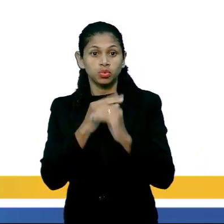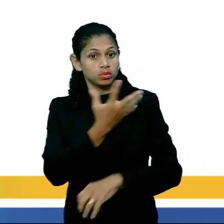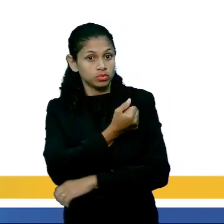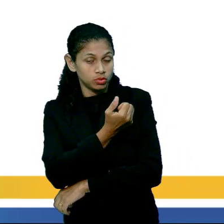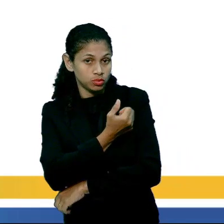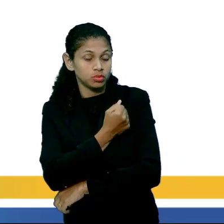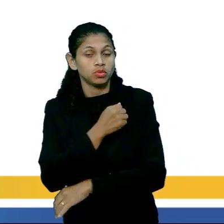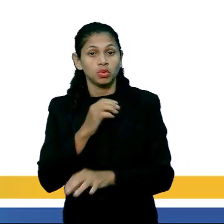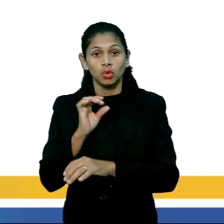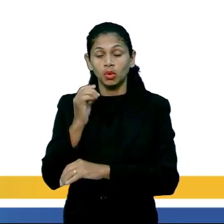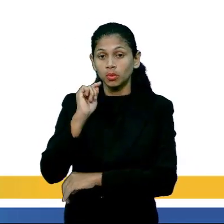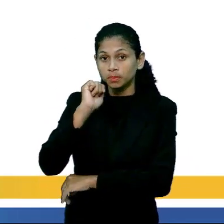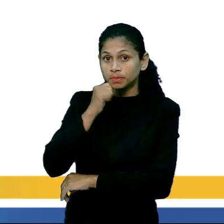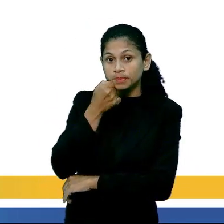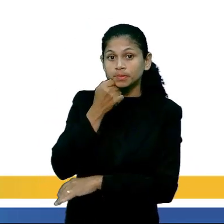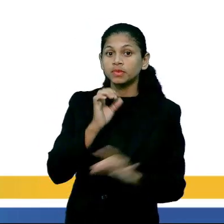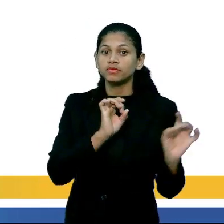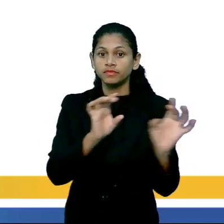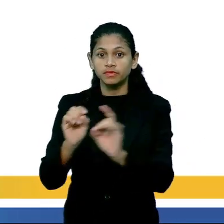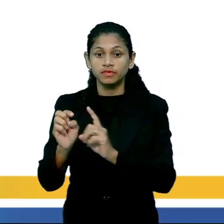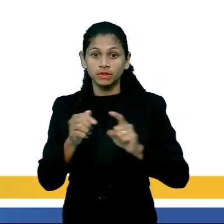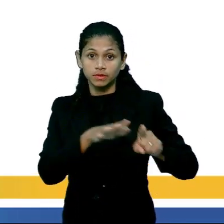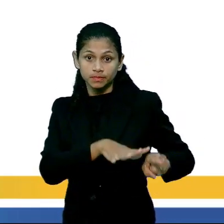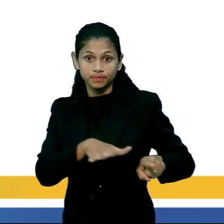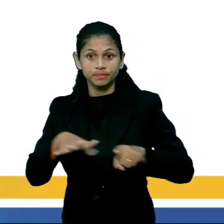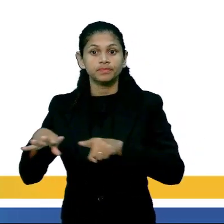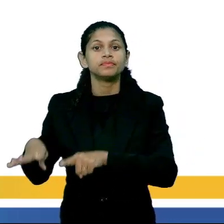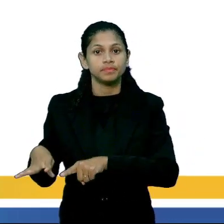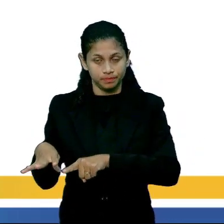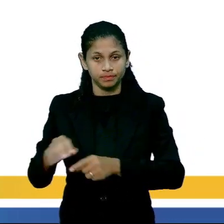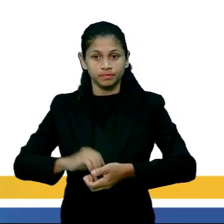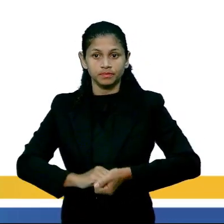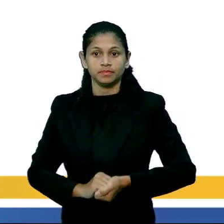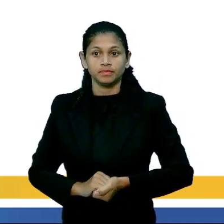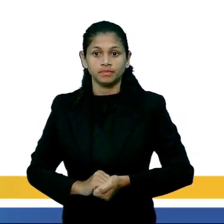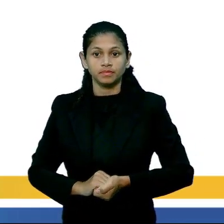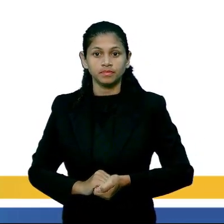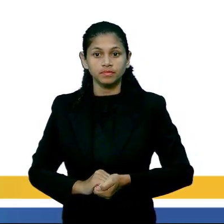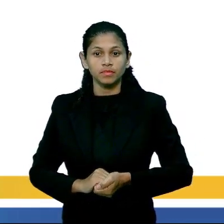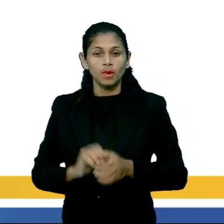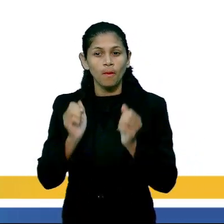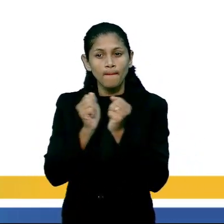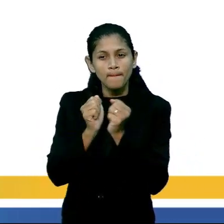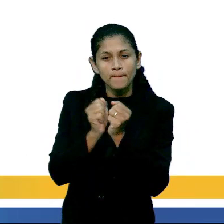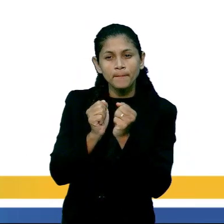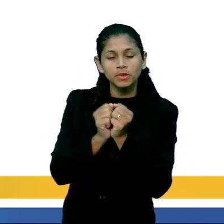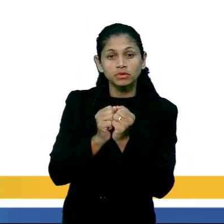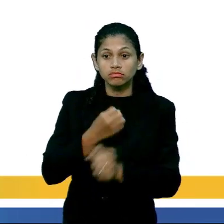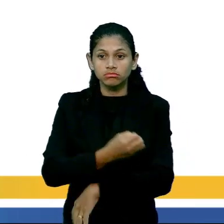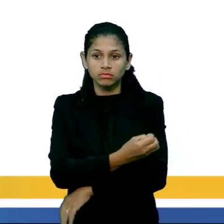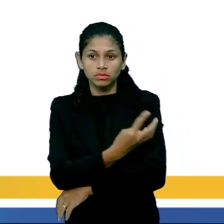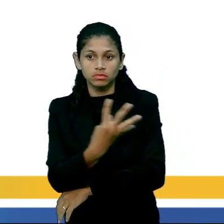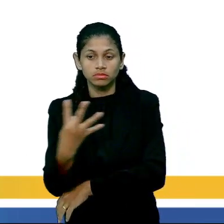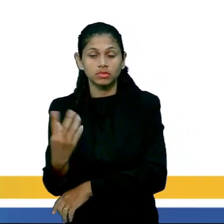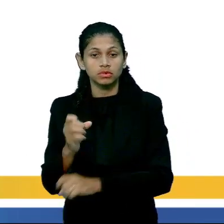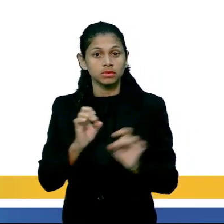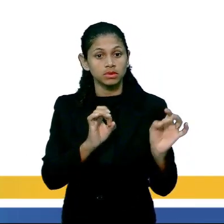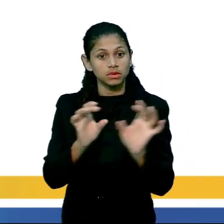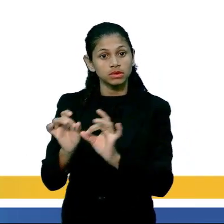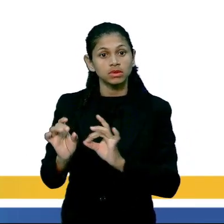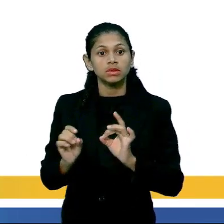foi mais próxima da Média das quantidades vendidas na semana